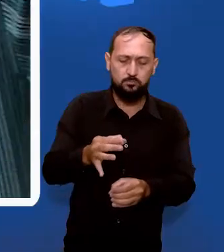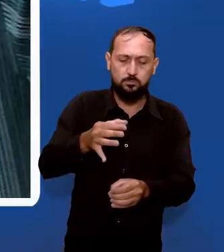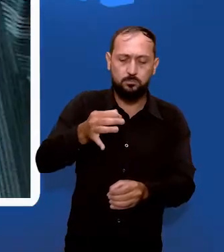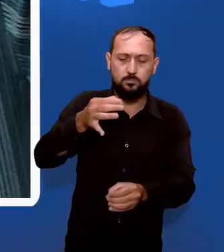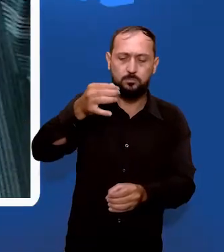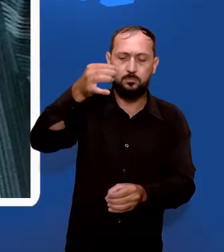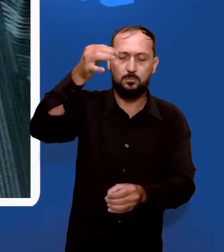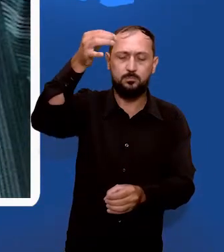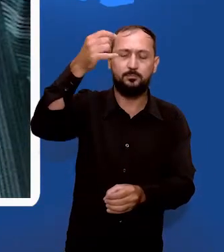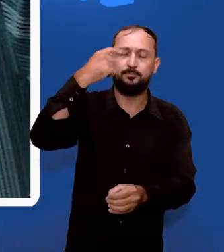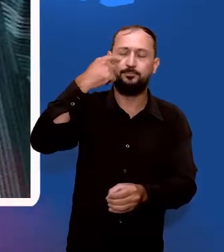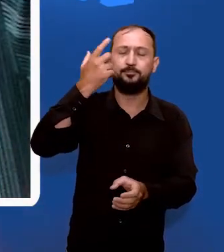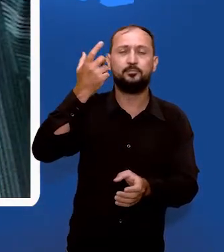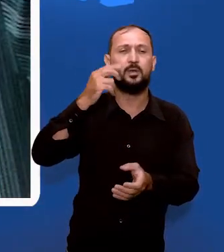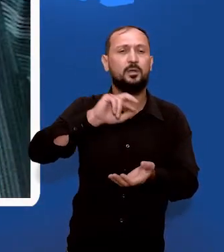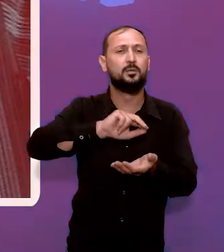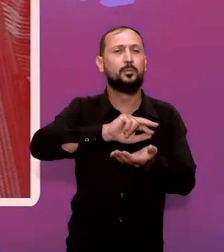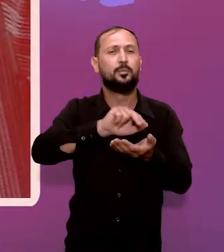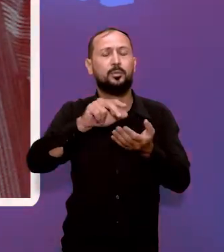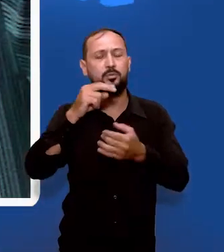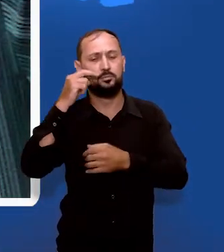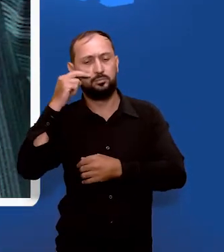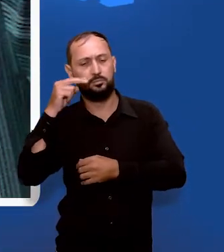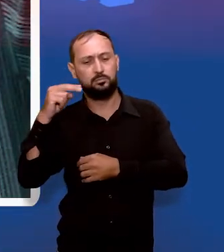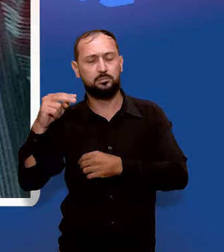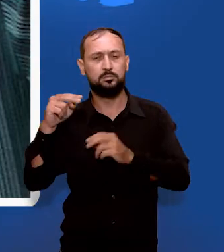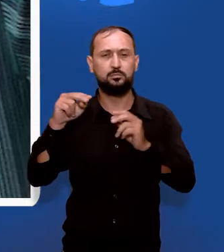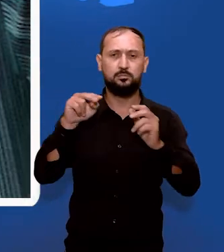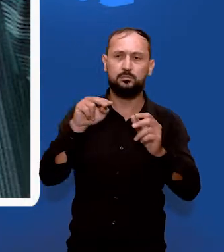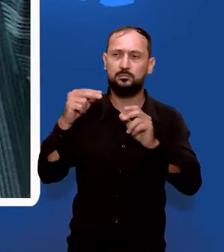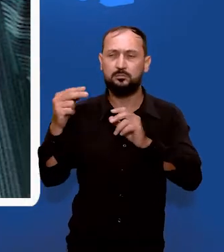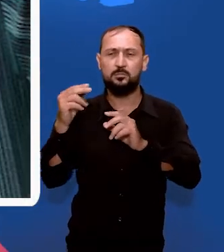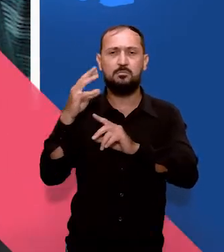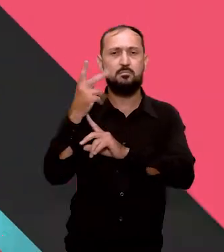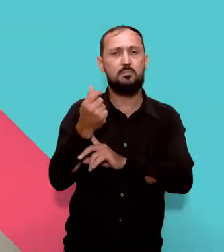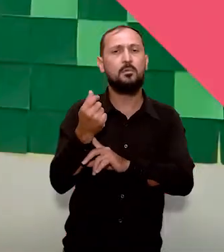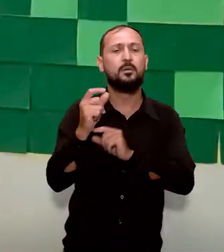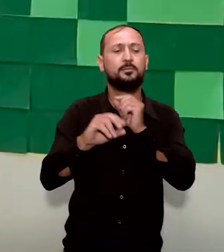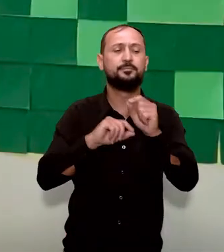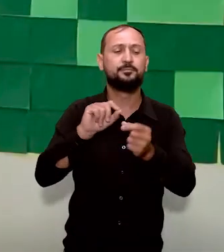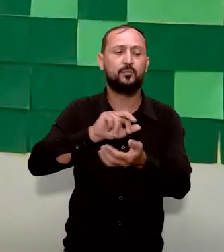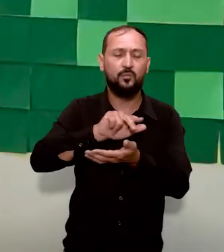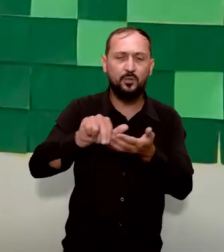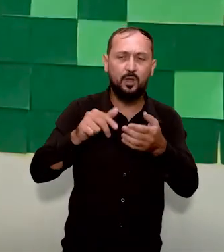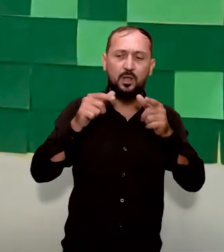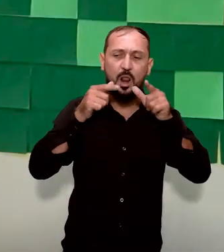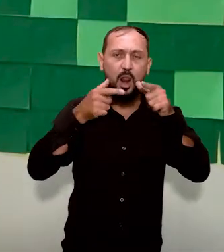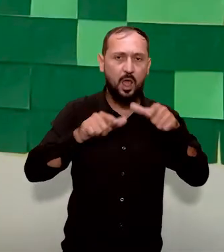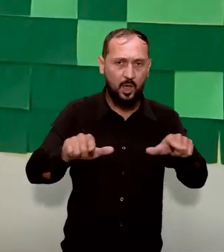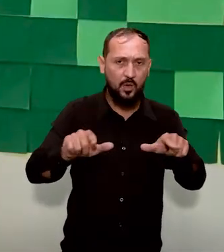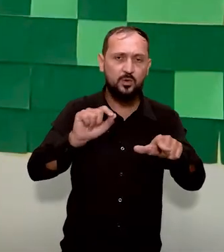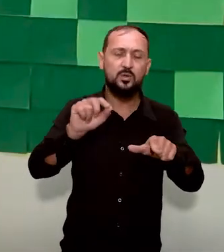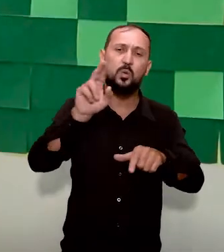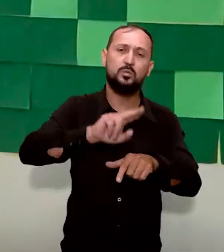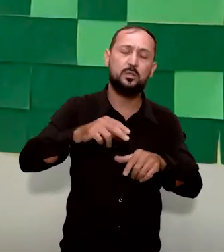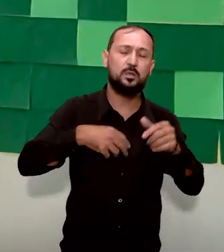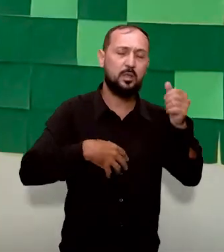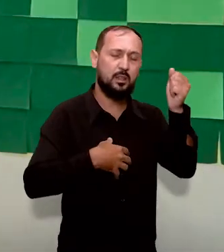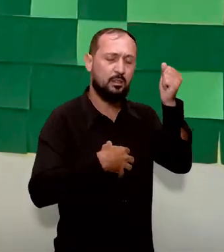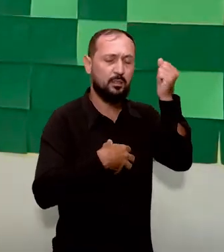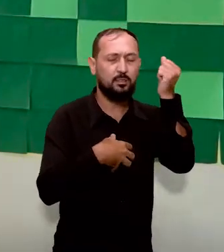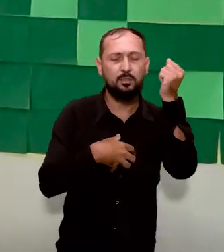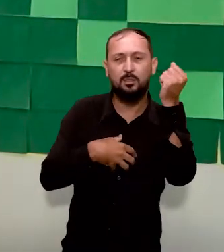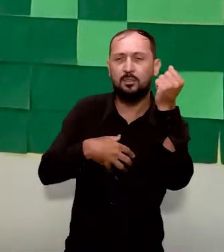a sensibilidade de captar através de vários focos da arte, de várias linguagens, através